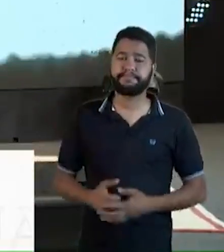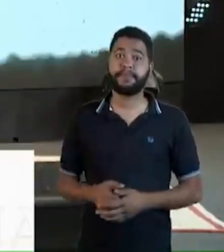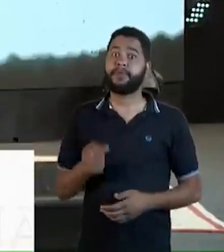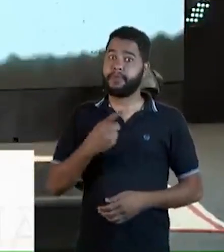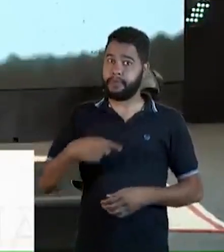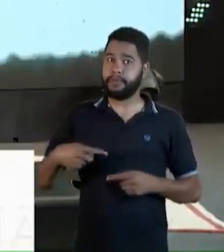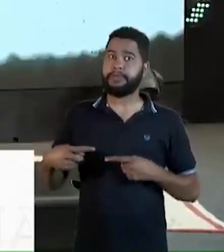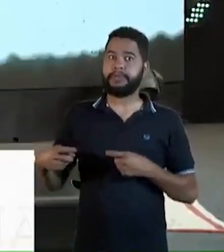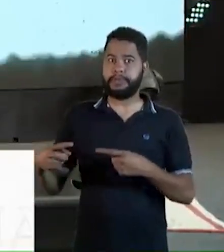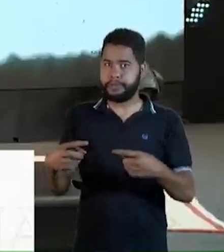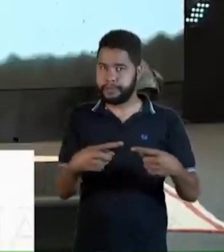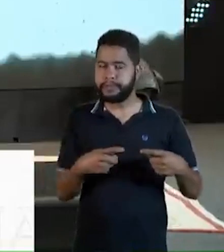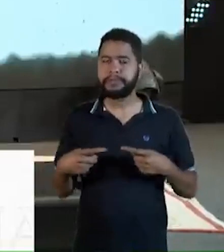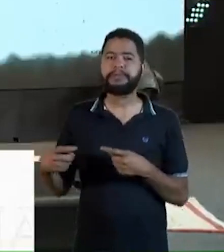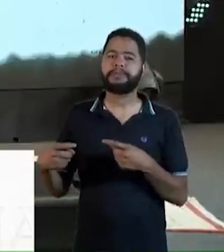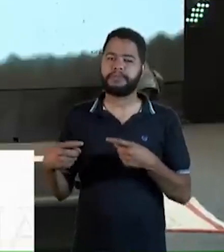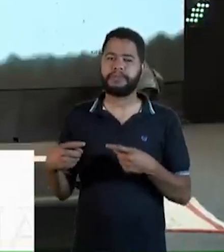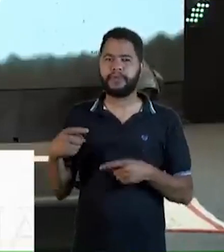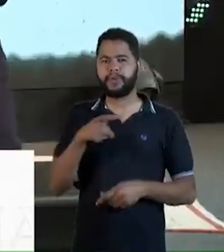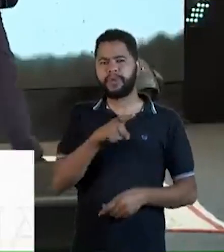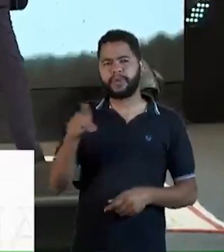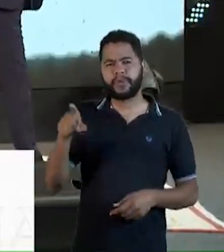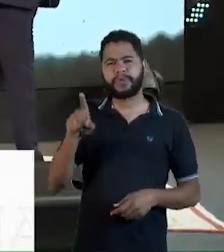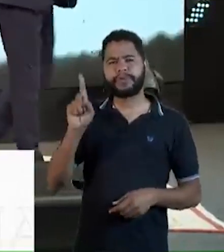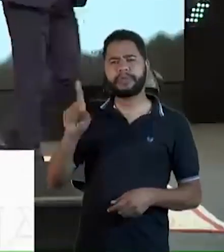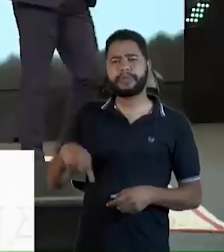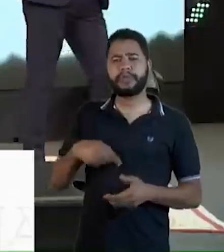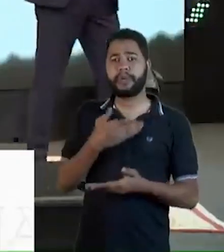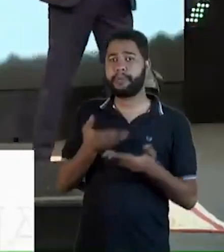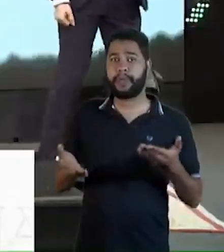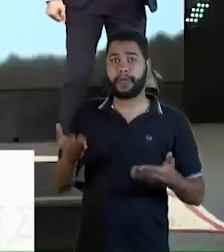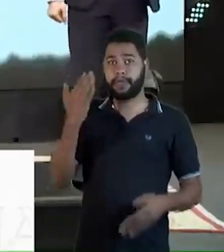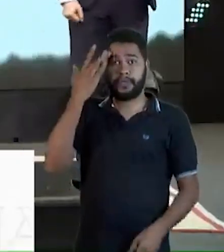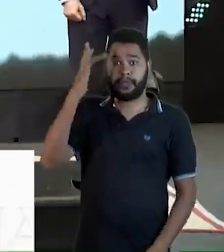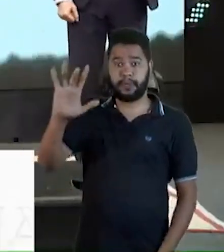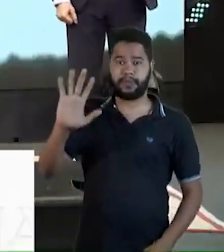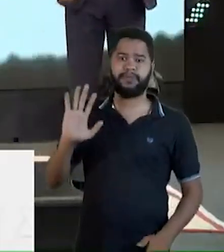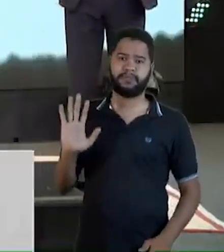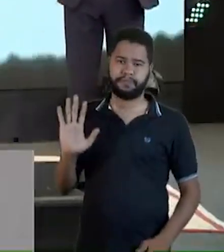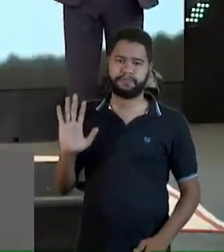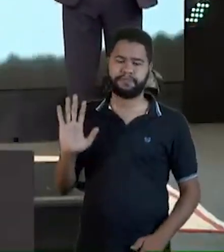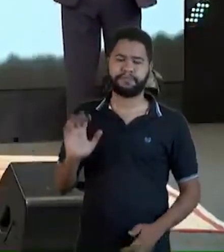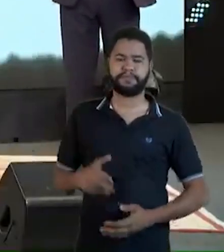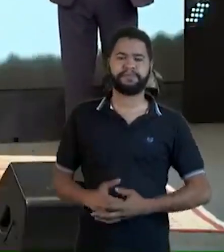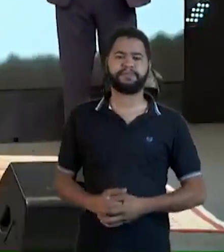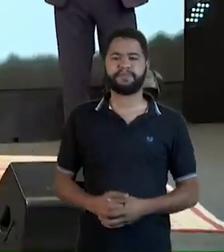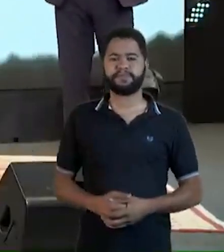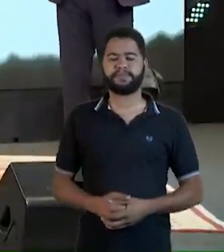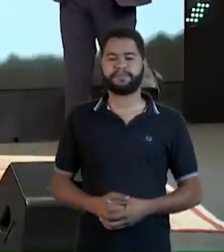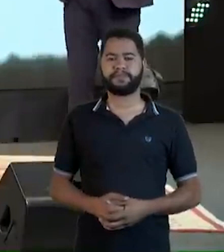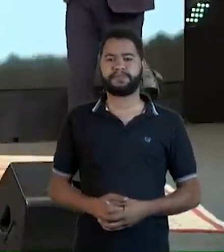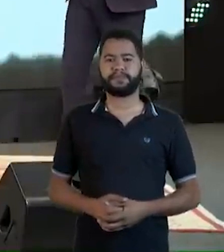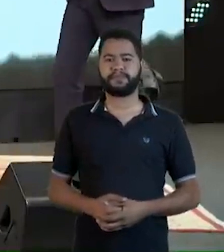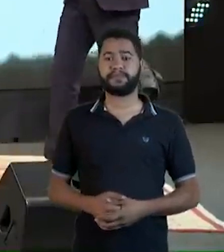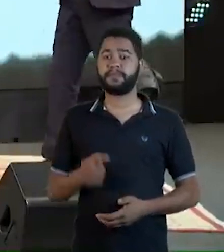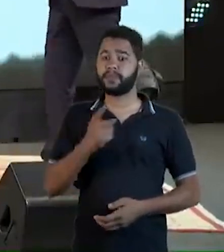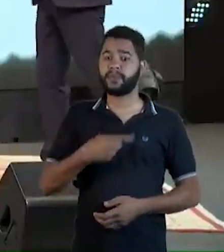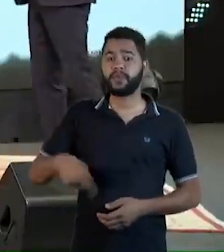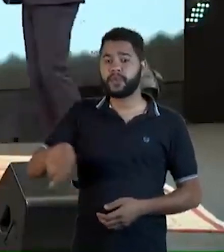e nós estamos em guerra se você já perde a guerra se não sabe que tá em guerra e